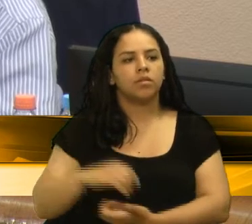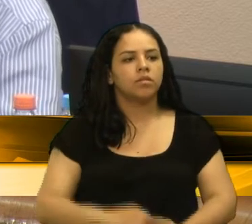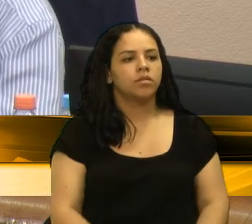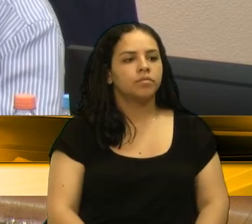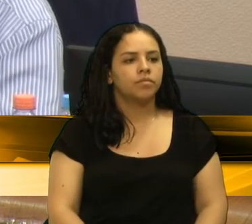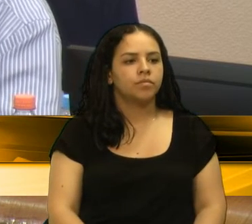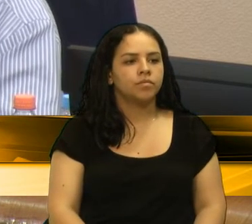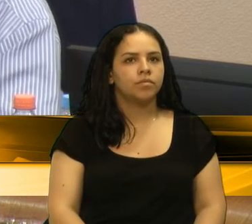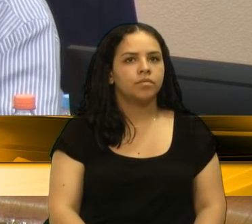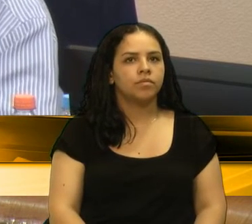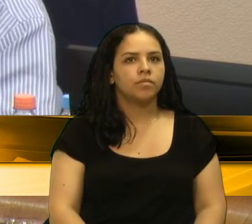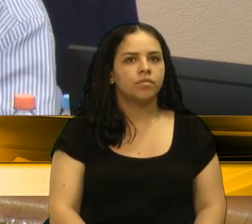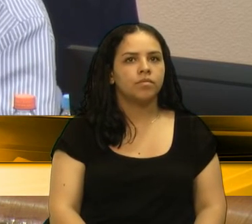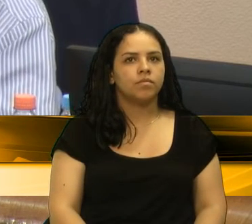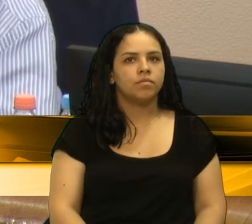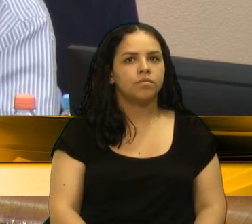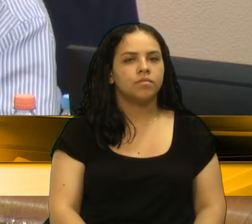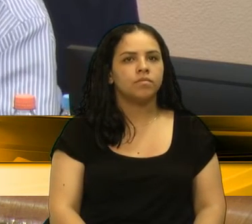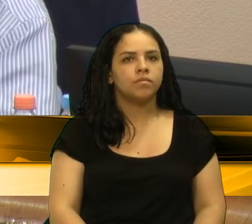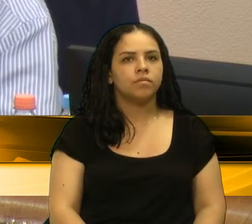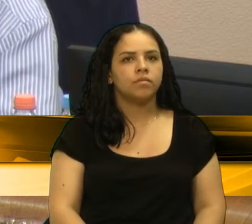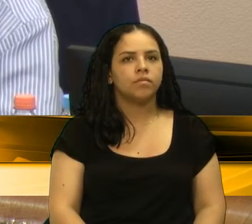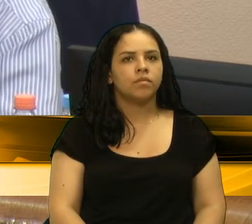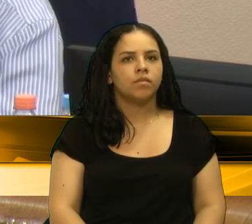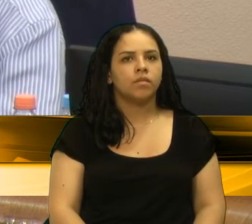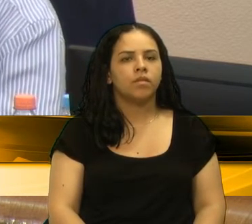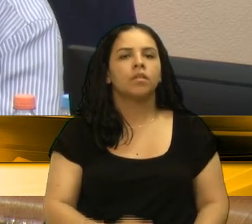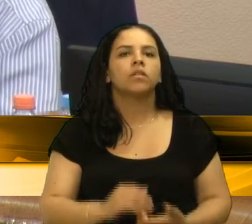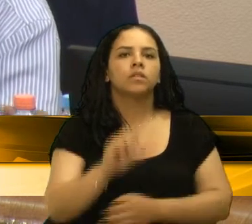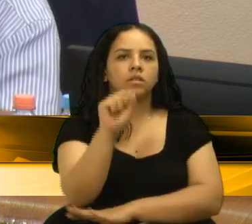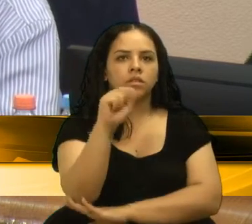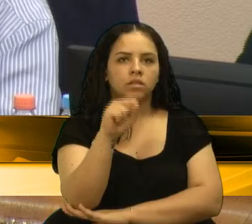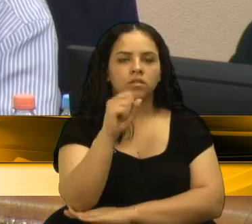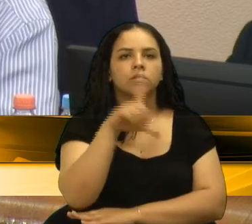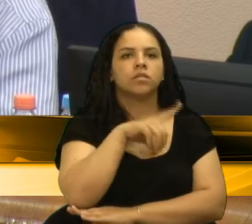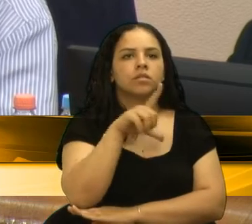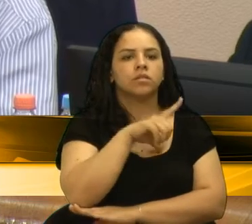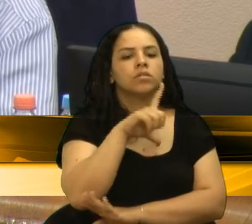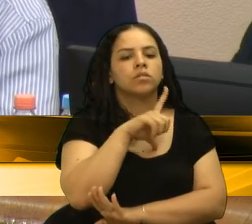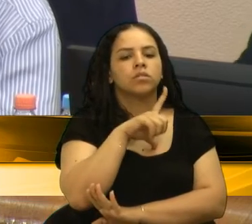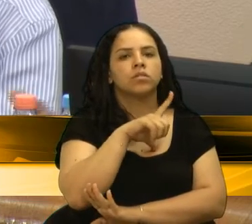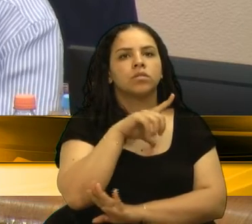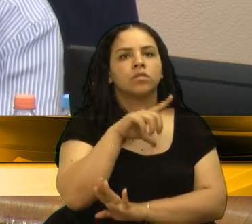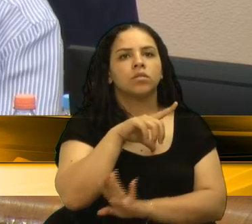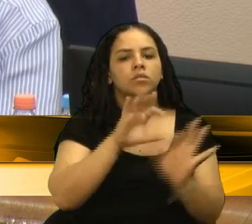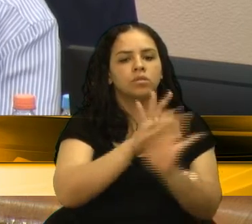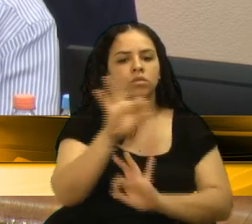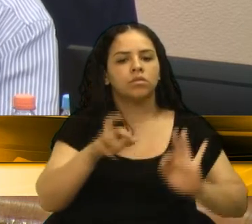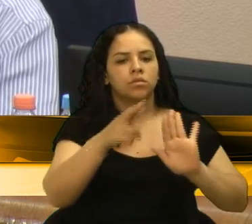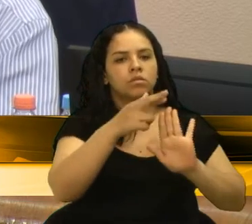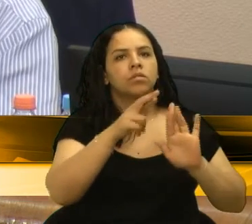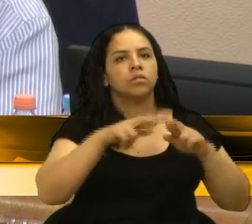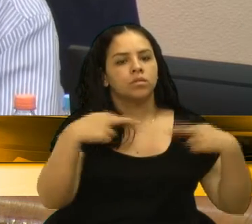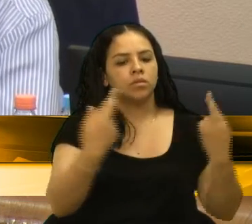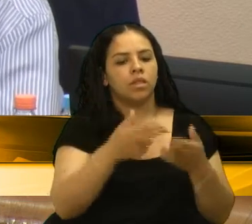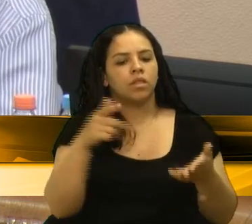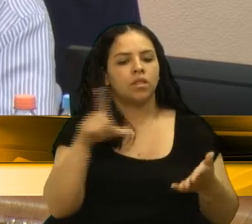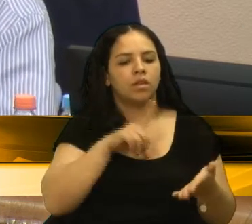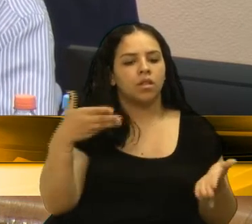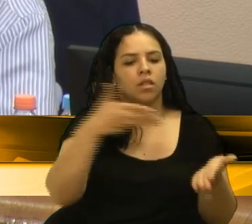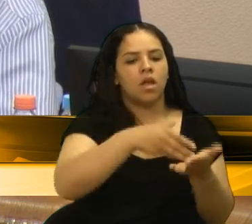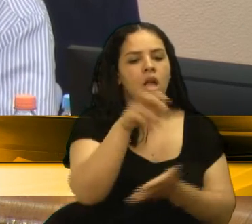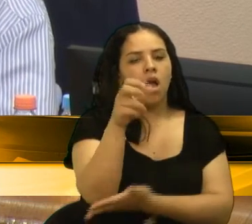aprovação ou desaprovação do texto do decreto? Senhora Mirângela, sim. De acordo com o que foi estabelecido na reunião, a gente tinha o prazo até meados de agosto